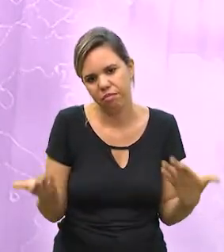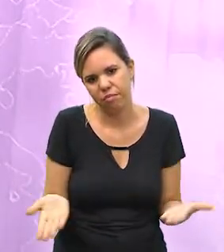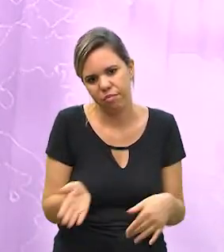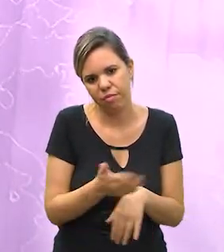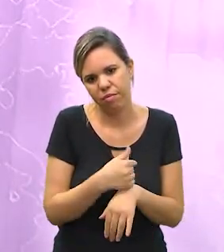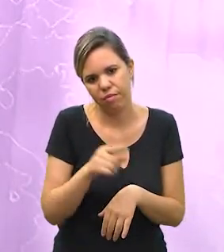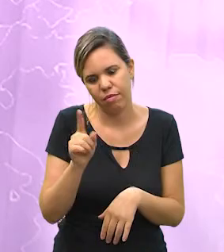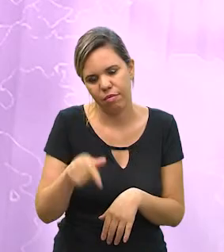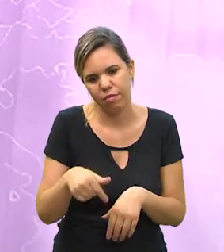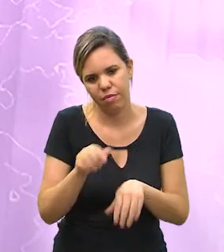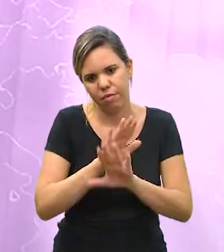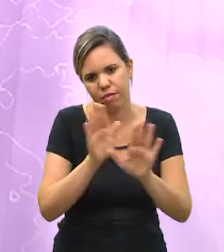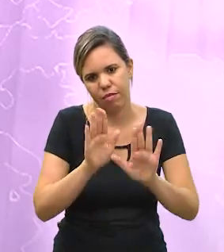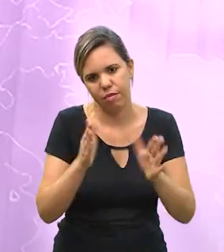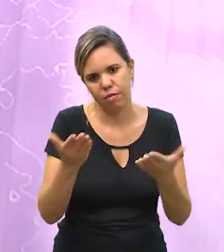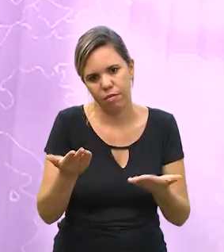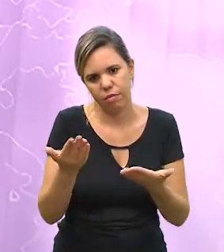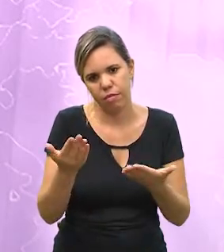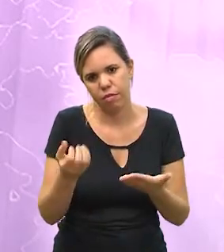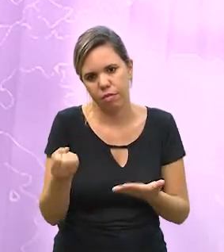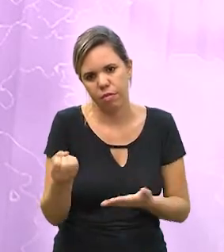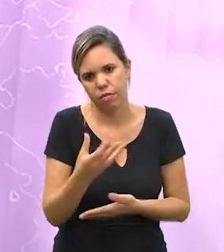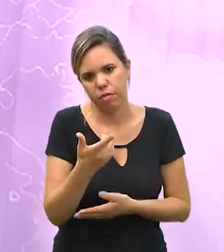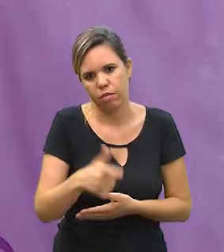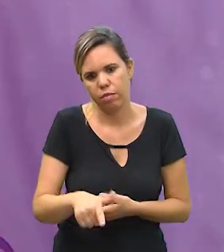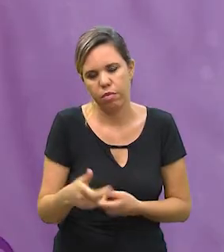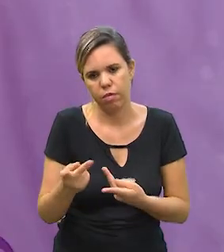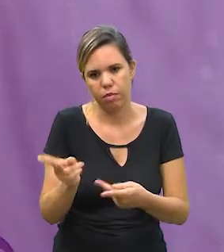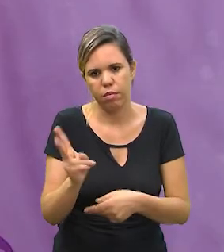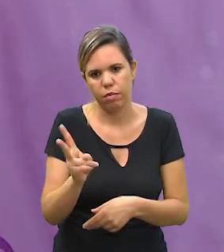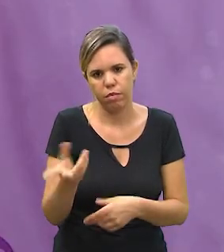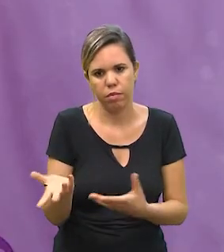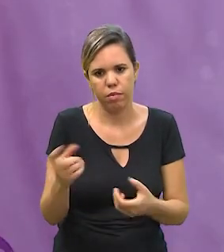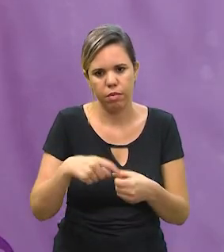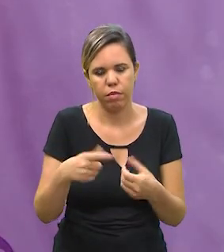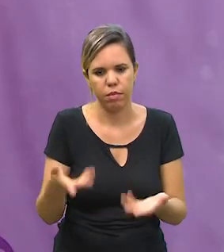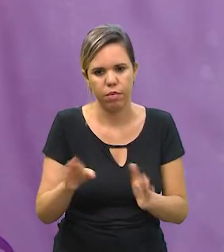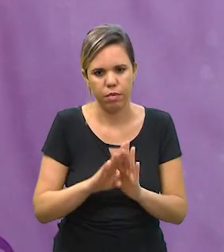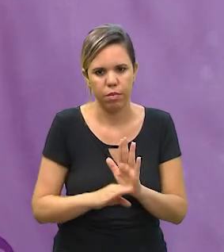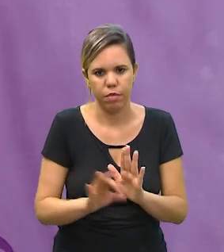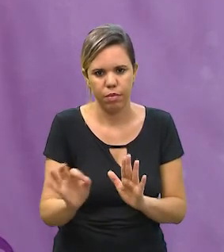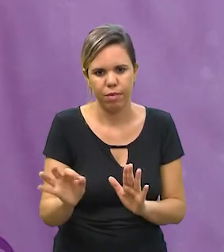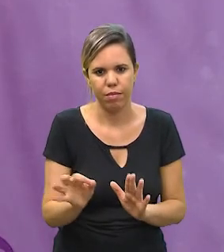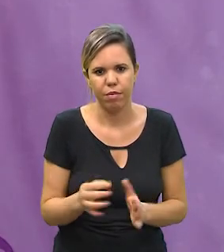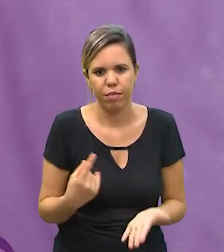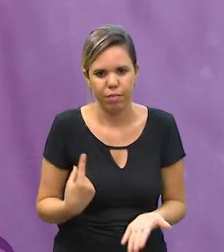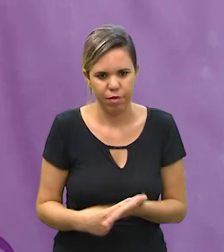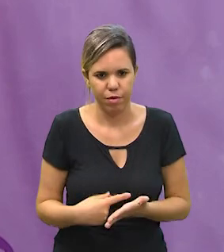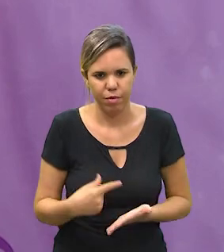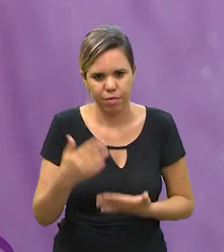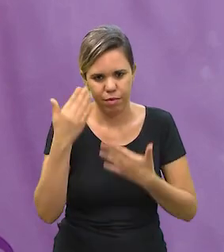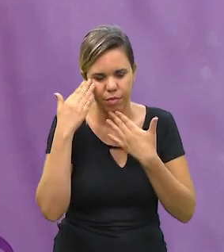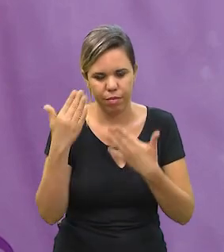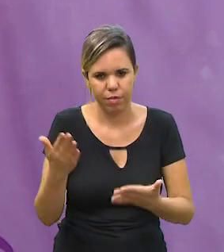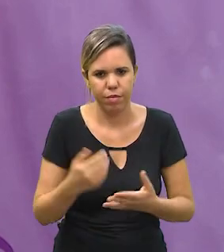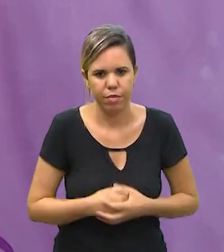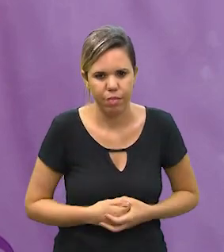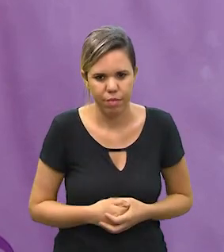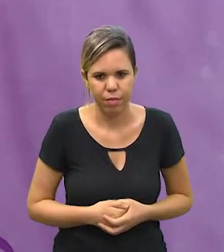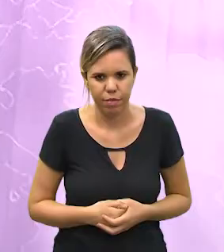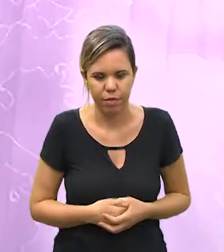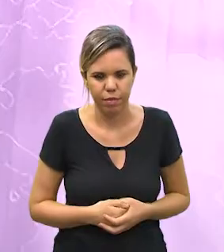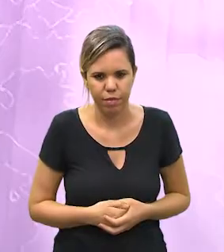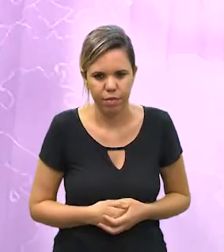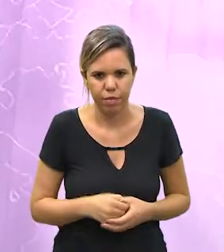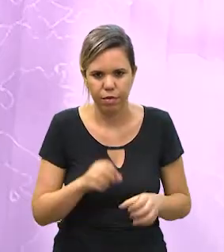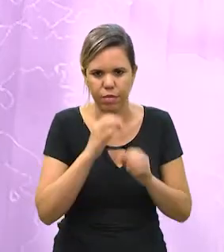Antes disso, de me despedir do senhor, quero fazer um novo convite. Volte sempre que quiser aqui ao nosso programa, viu? Eu que agradeço. Muito